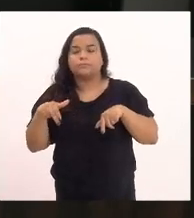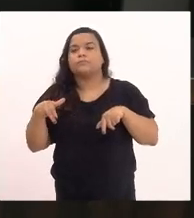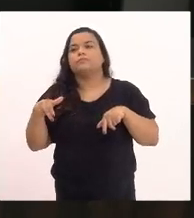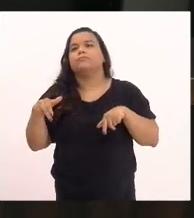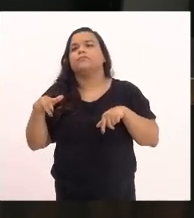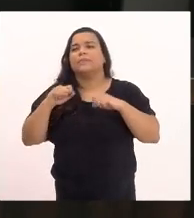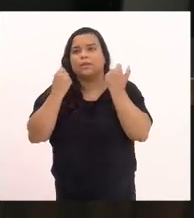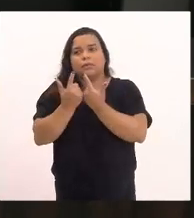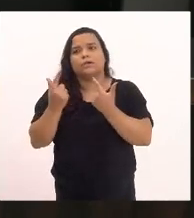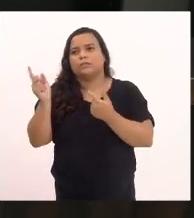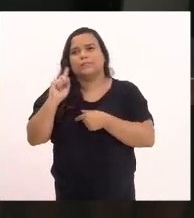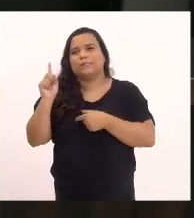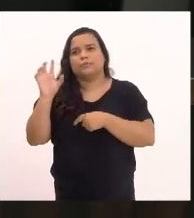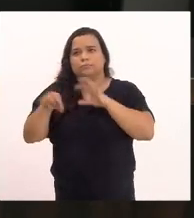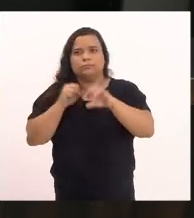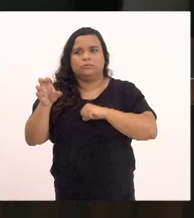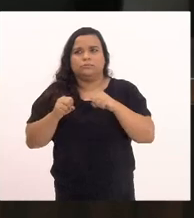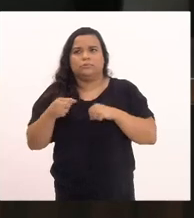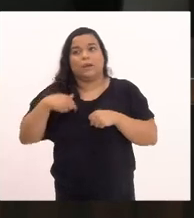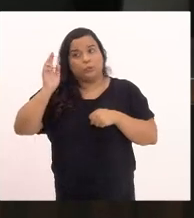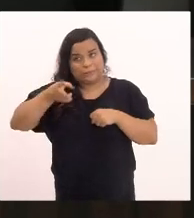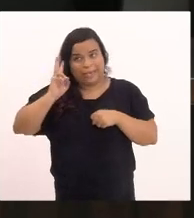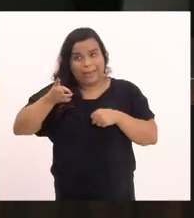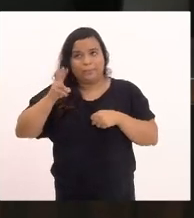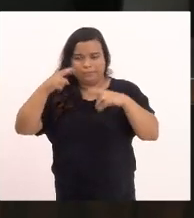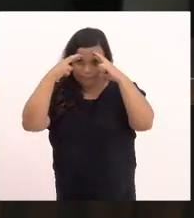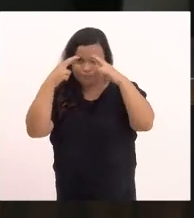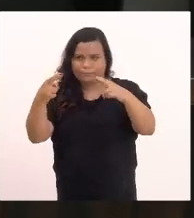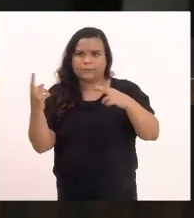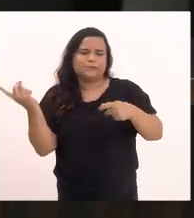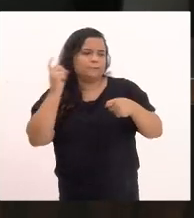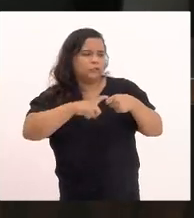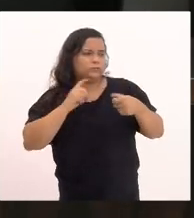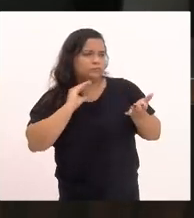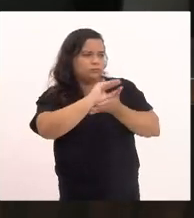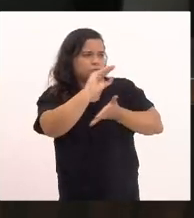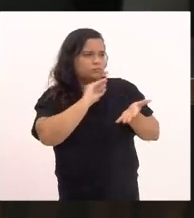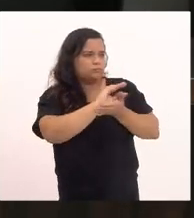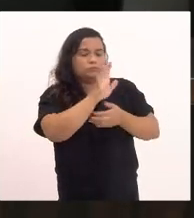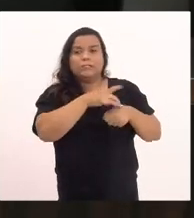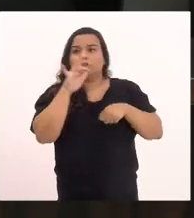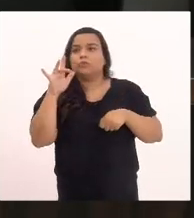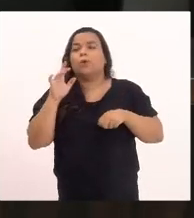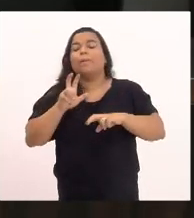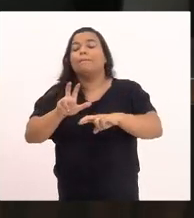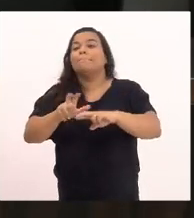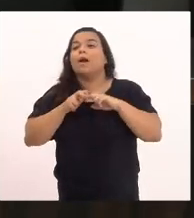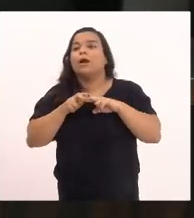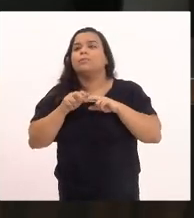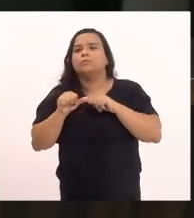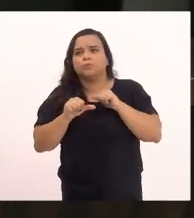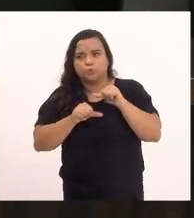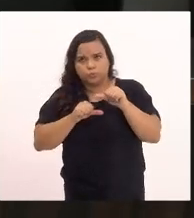Então, sempre respeitei e sempre devolvi os recursos ao Tesouro. Só que, por conta dessa decisão de